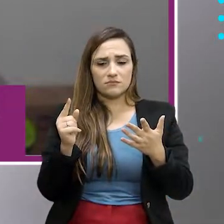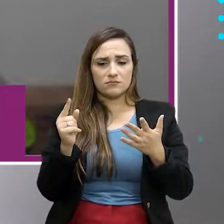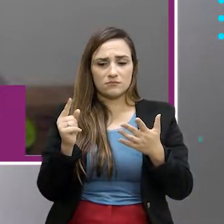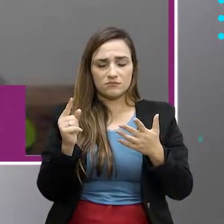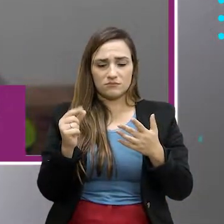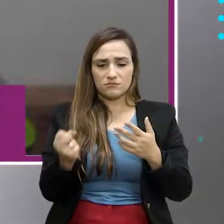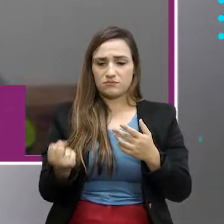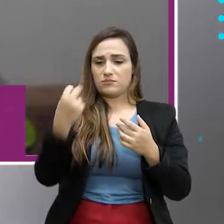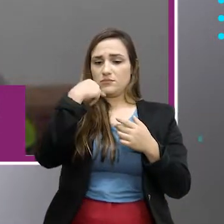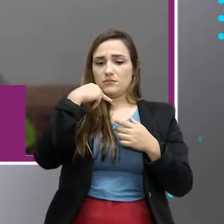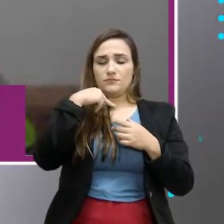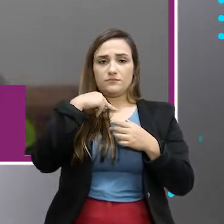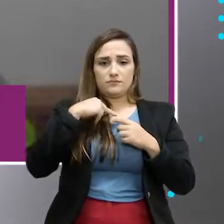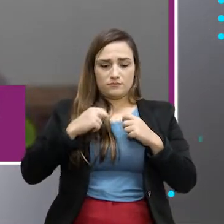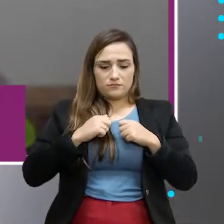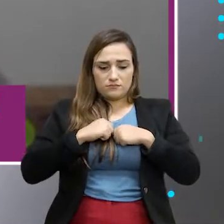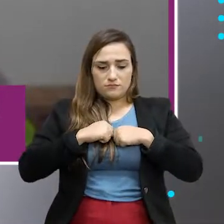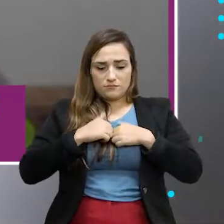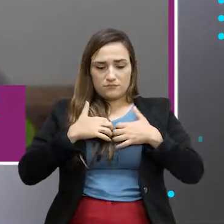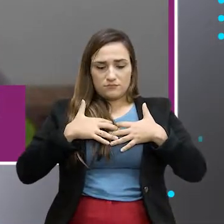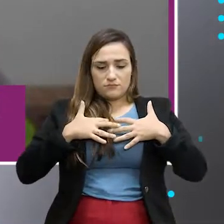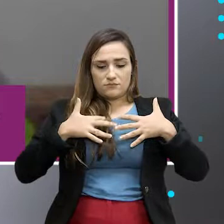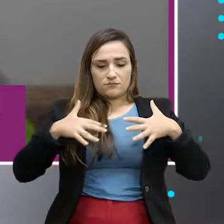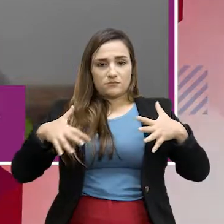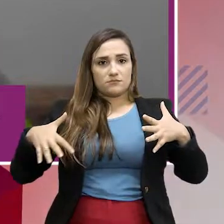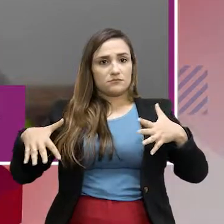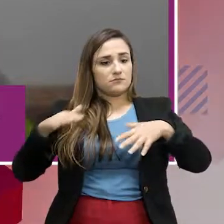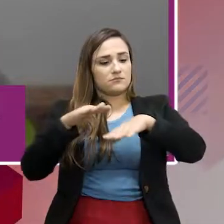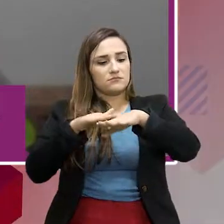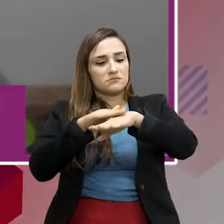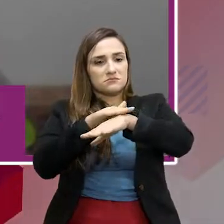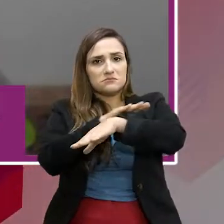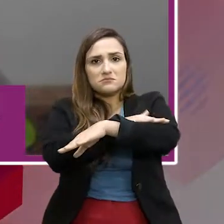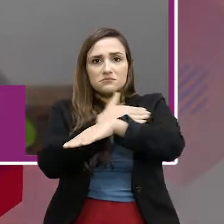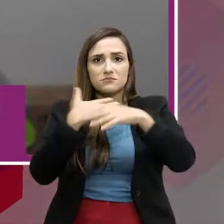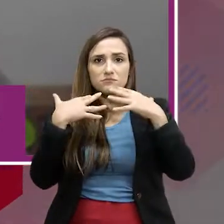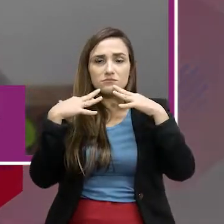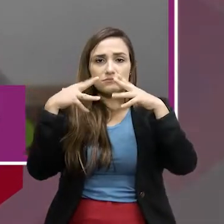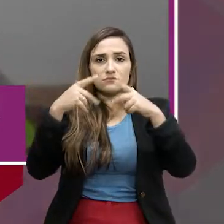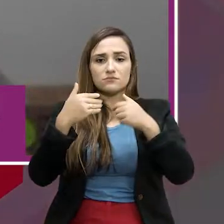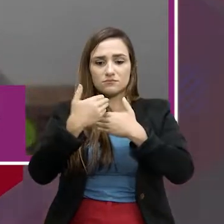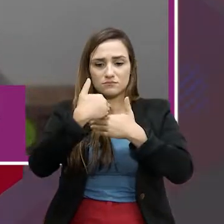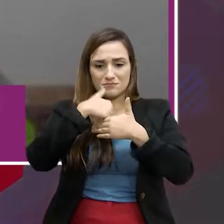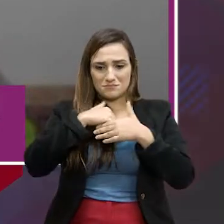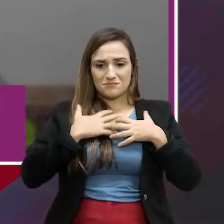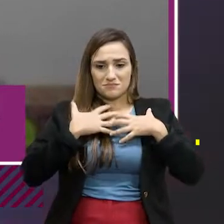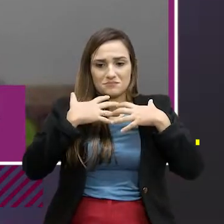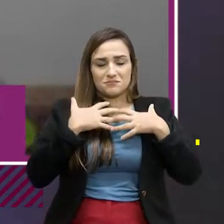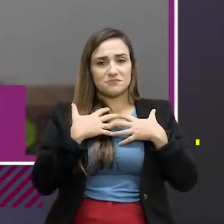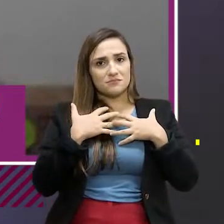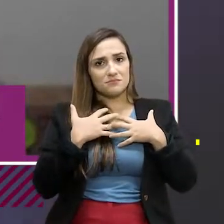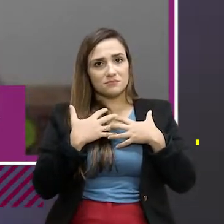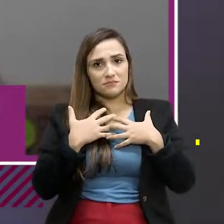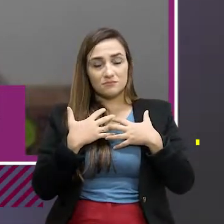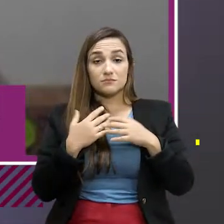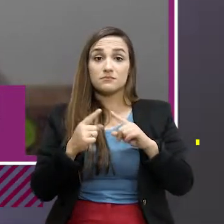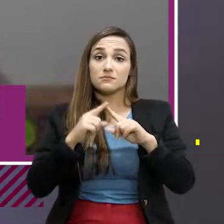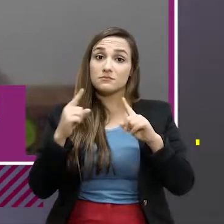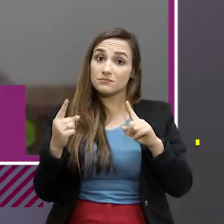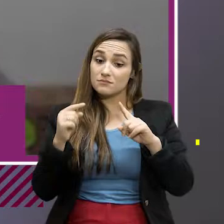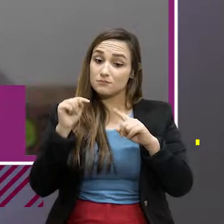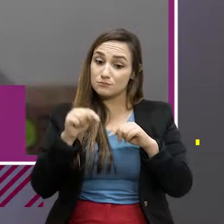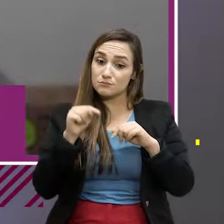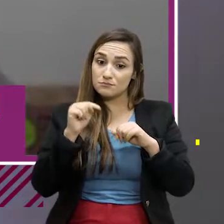se replicam e invadem os tecidos, e não existe isso para doença nenhuma. Mas,